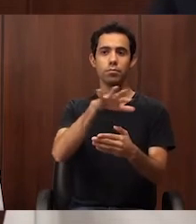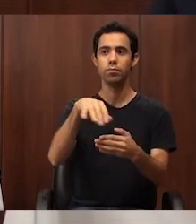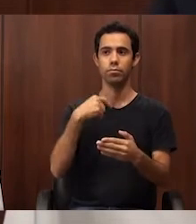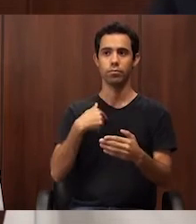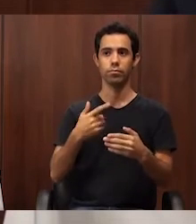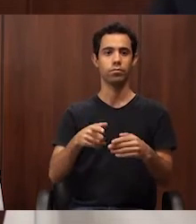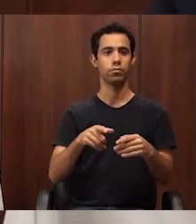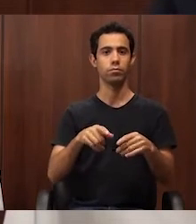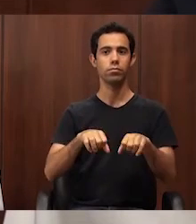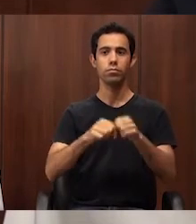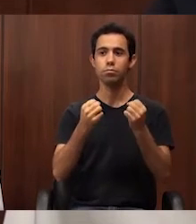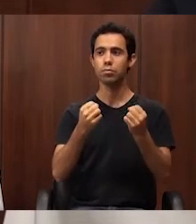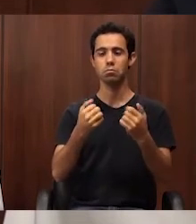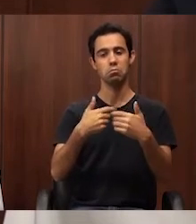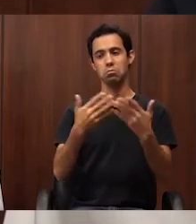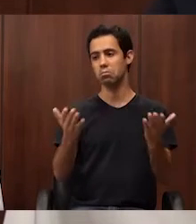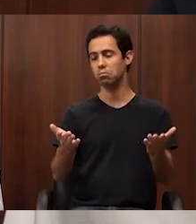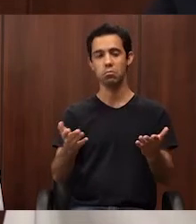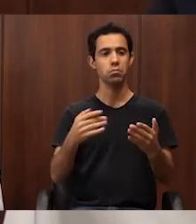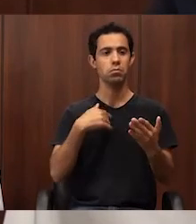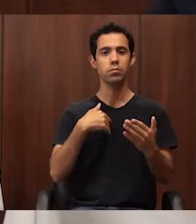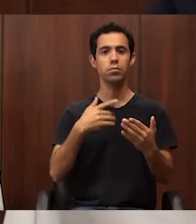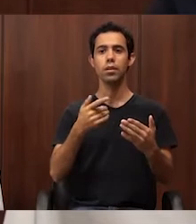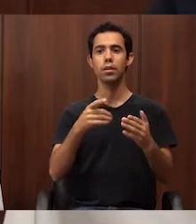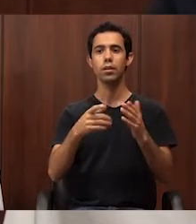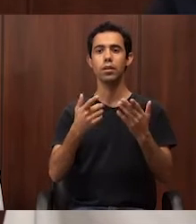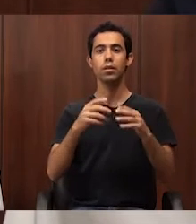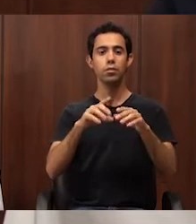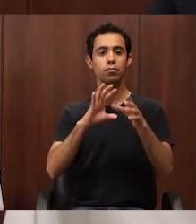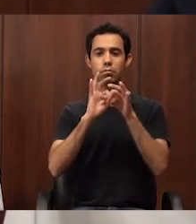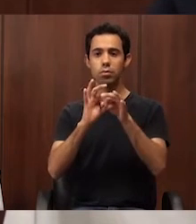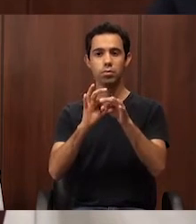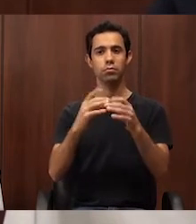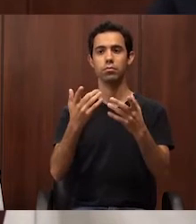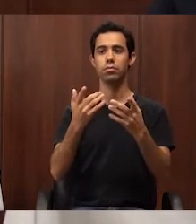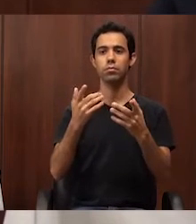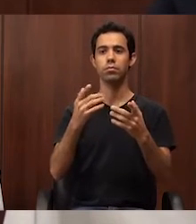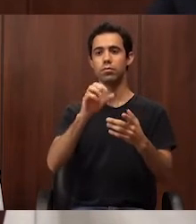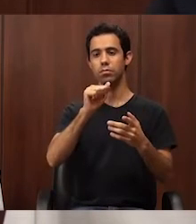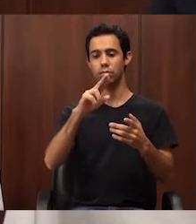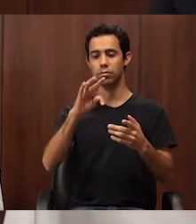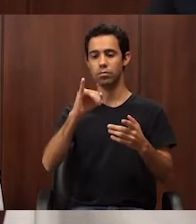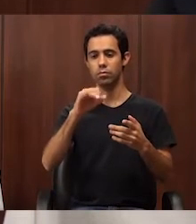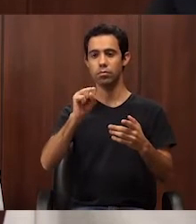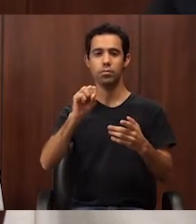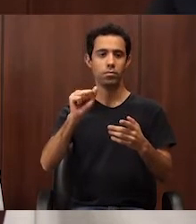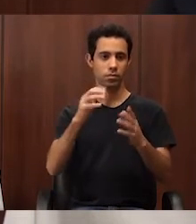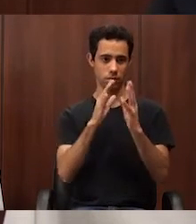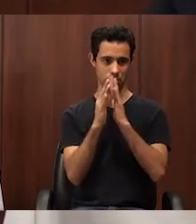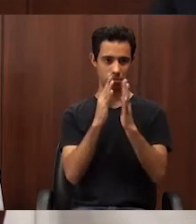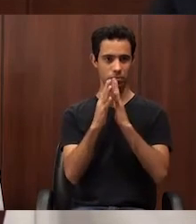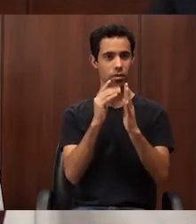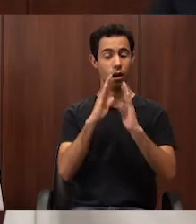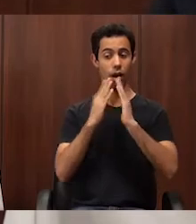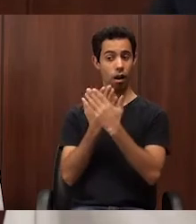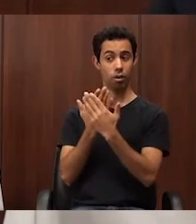segunda-feira rompemos, quarta-feira de cinzas rompemos o convênio, todos os autistas estarão em casa, né? Estado desesperado atrás